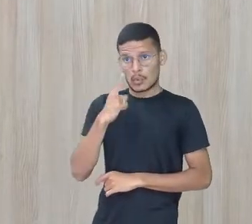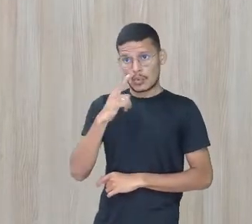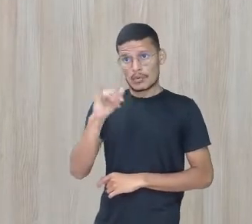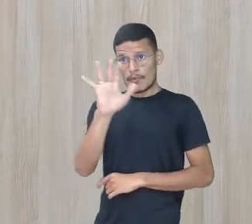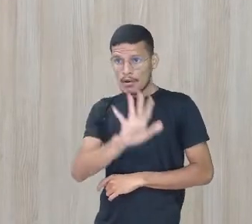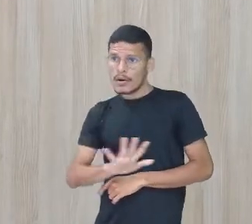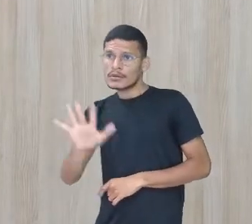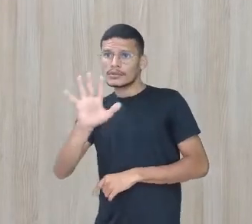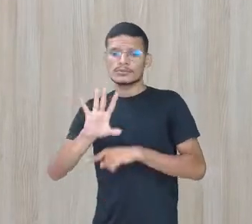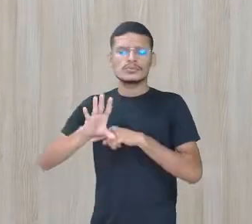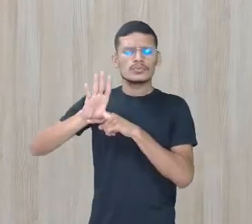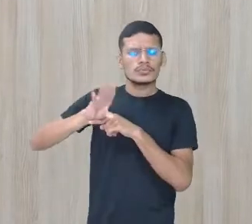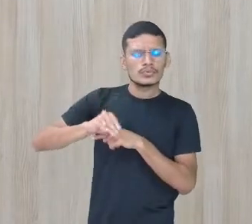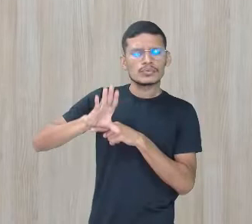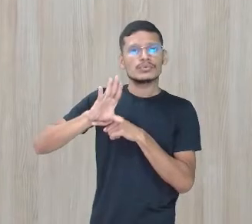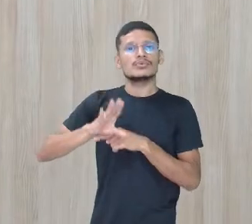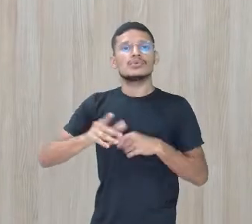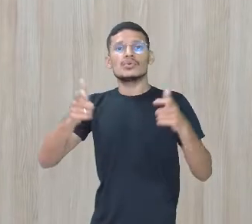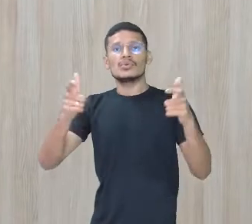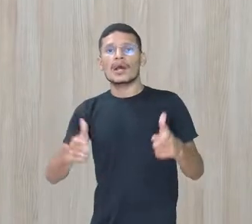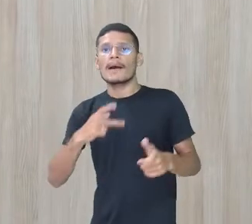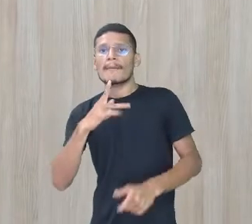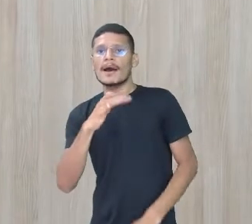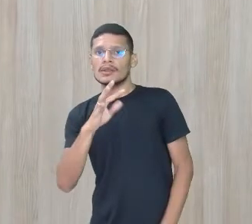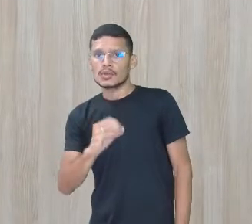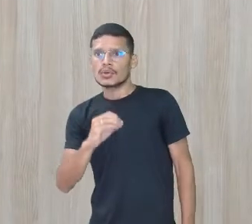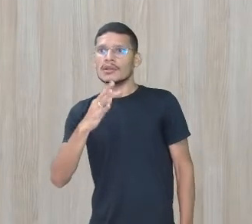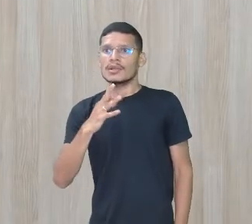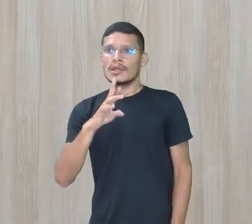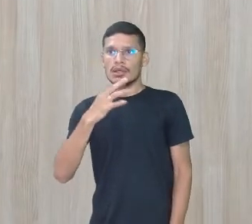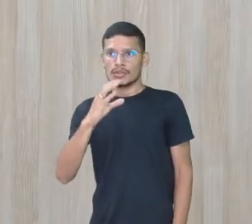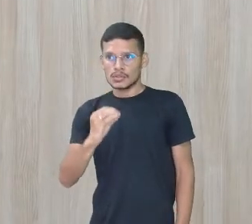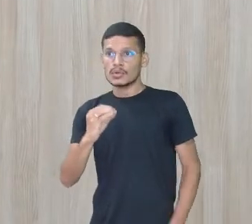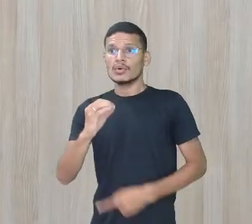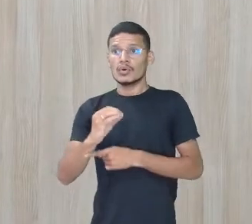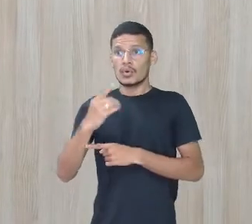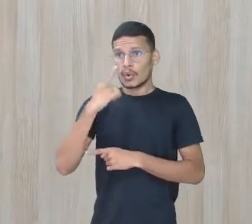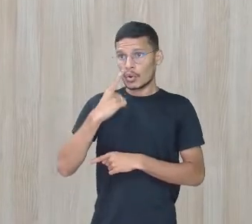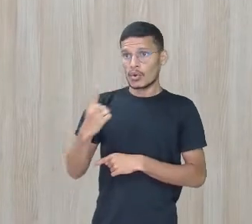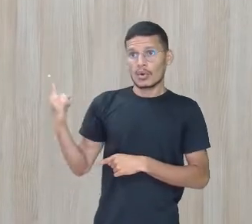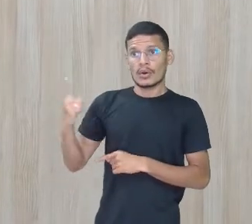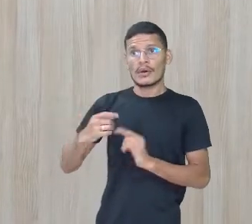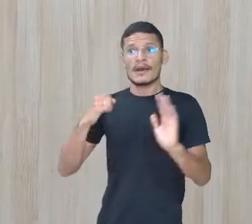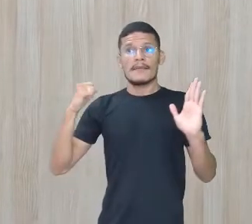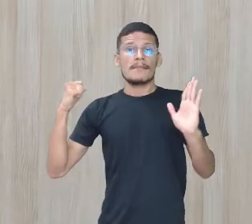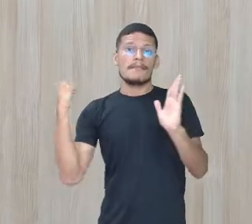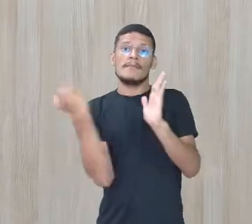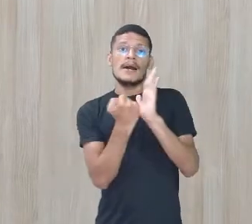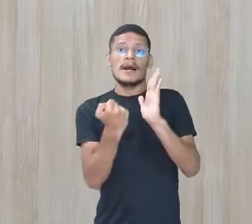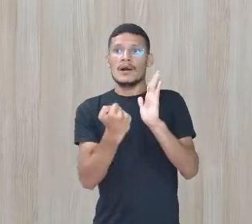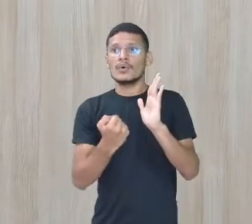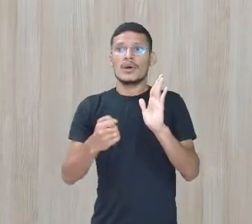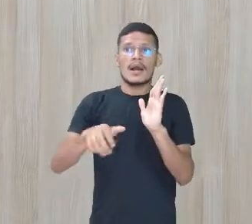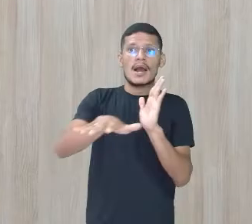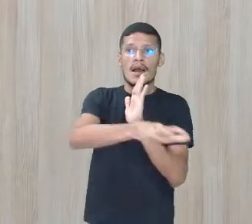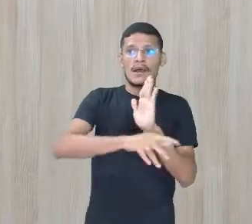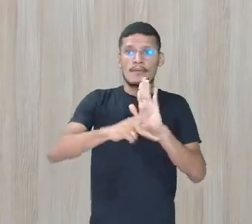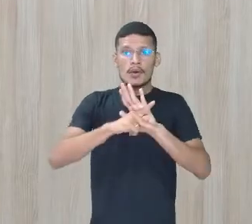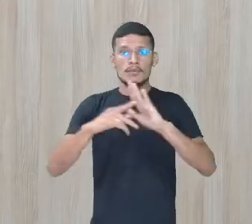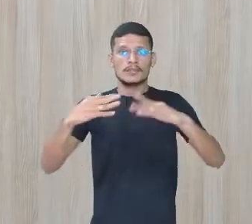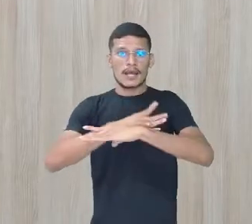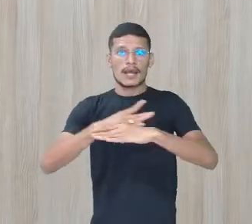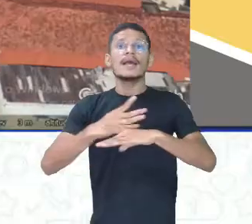essa imagem panorâmica do Pátio do Terço, tá? Então, como eu falei para vocês, isso é um marco, uma área da cidade do Recife